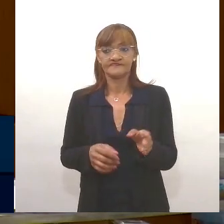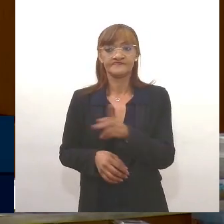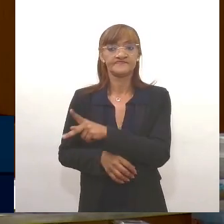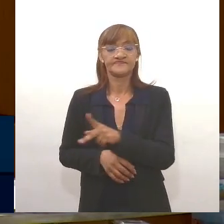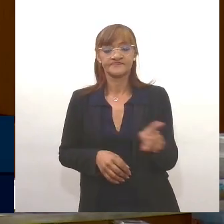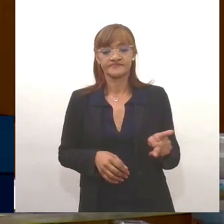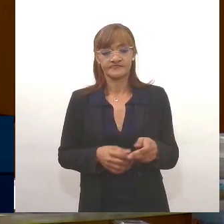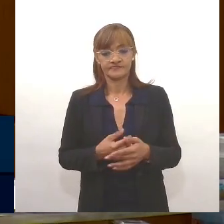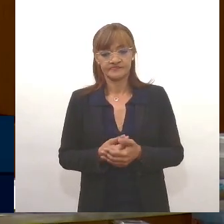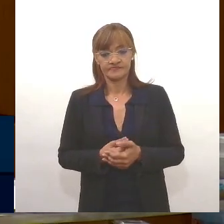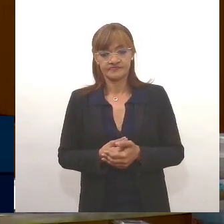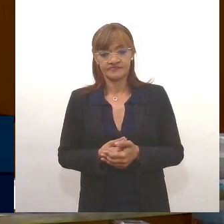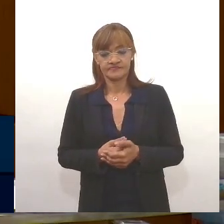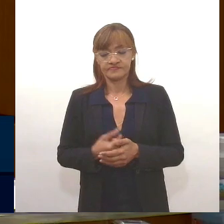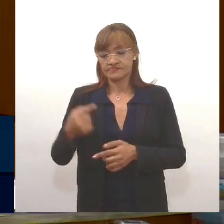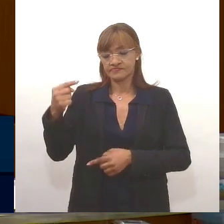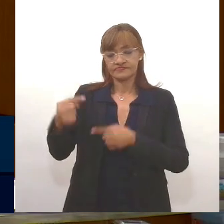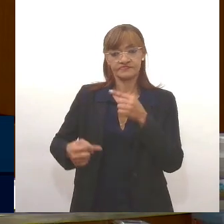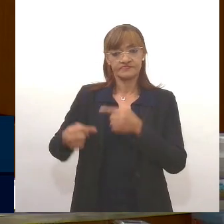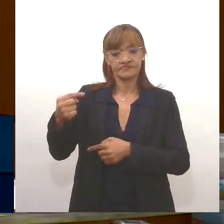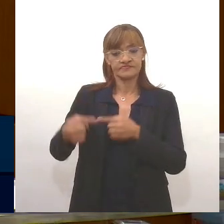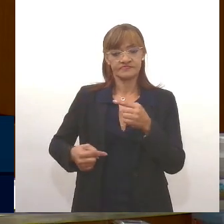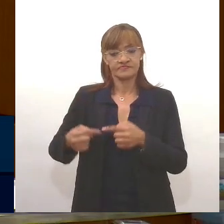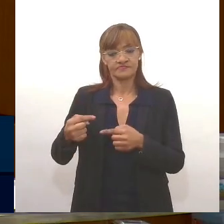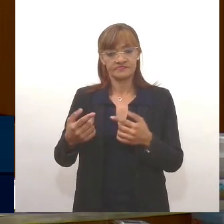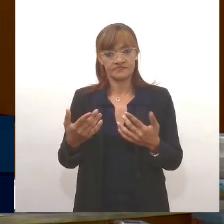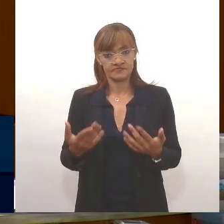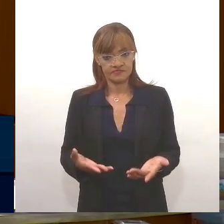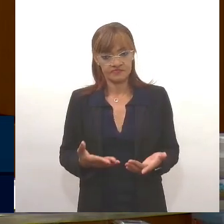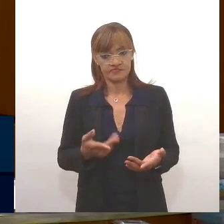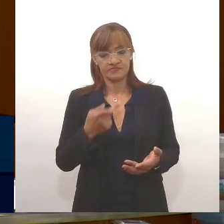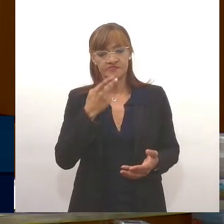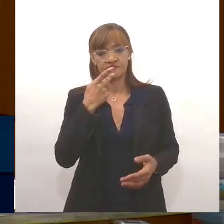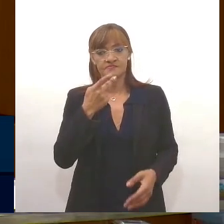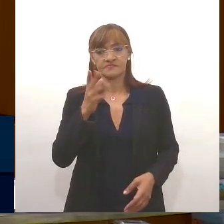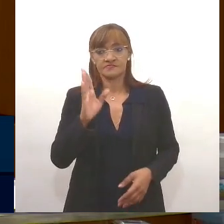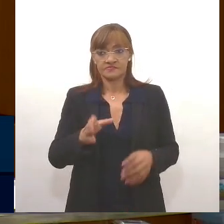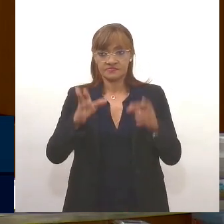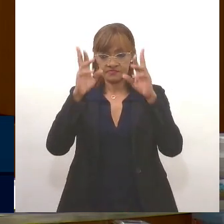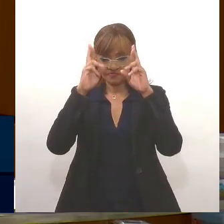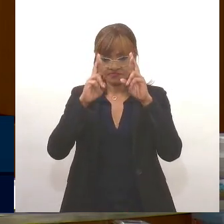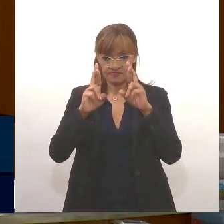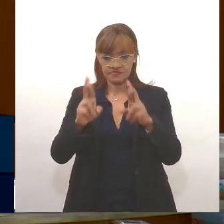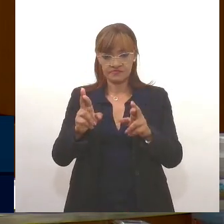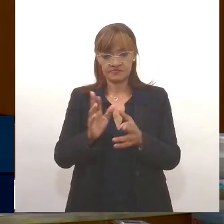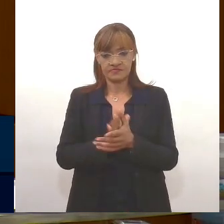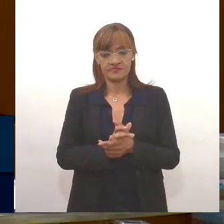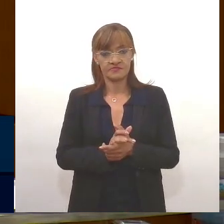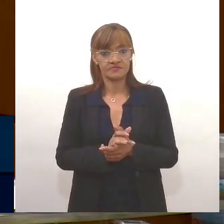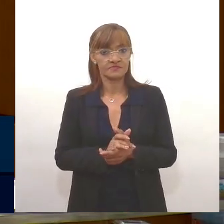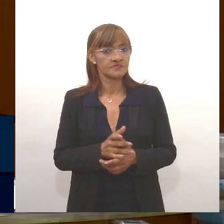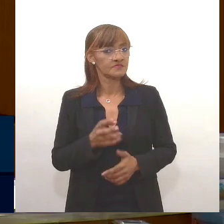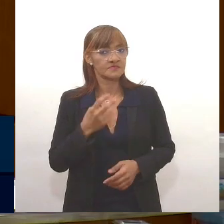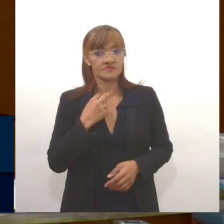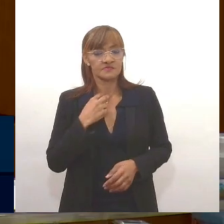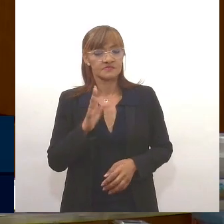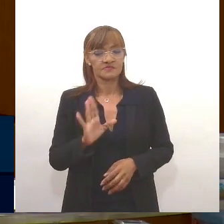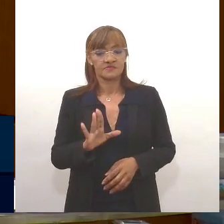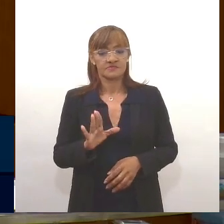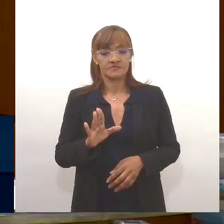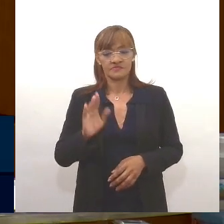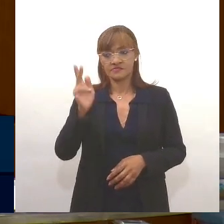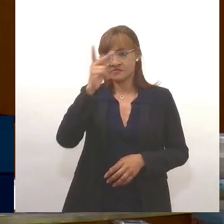diálogo com discussão né com respeito e não tratar as pessoas lgbtq a